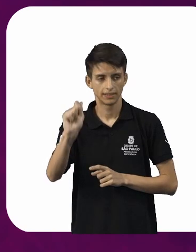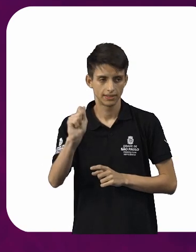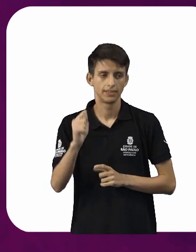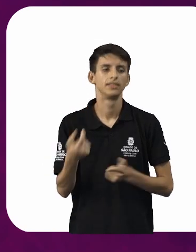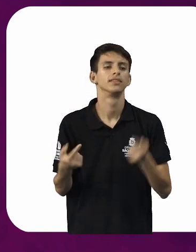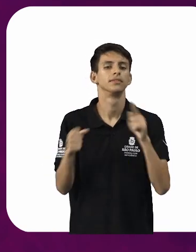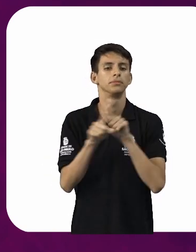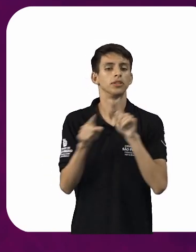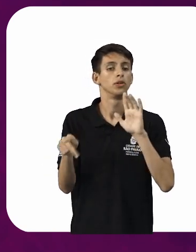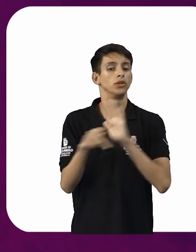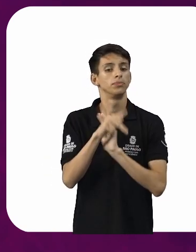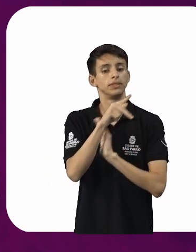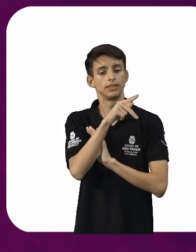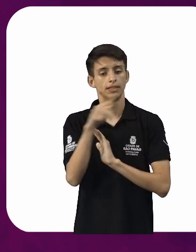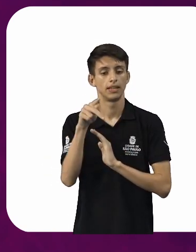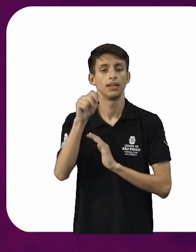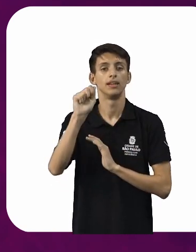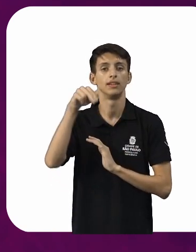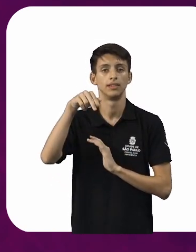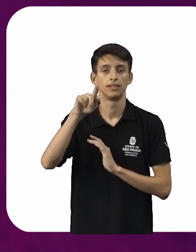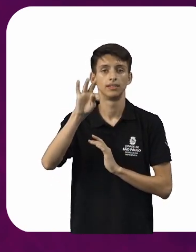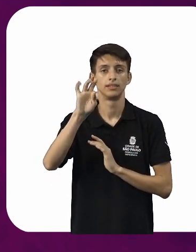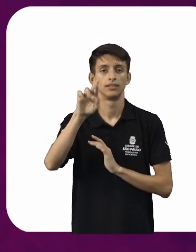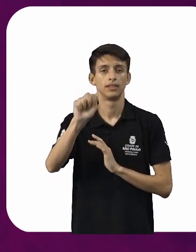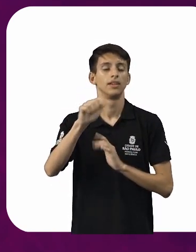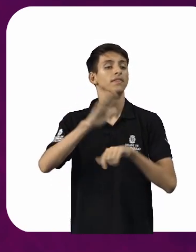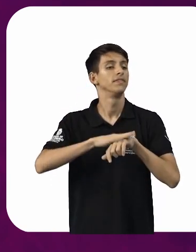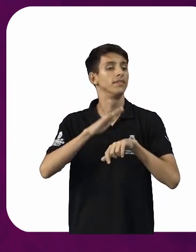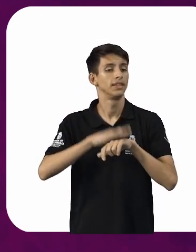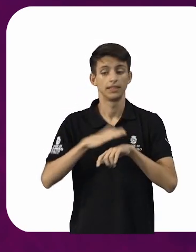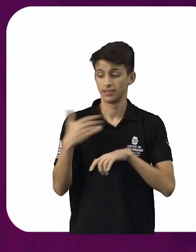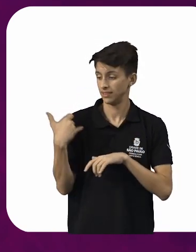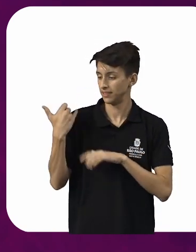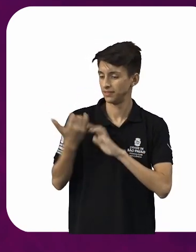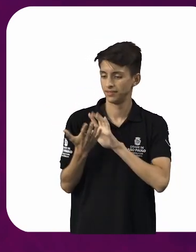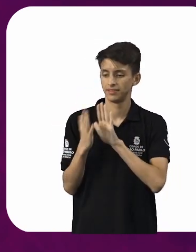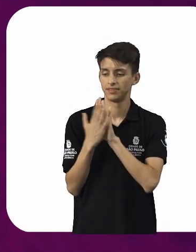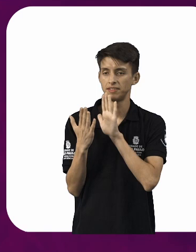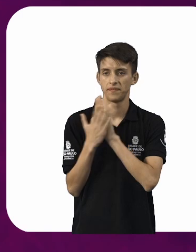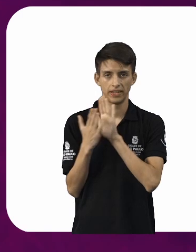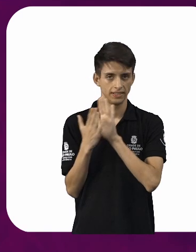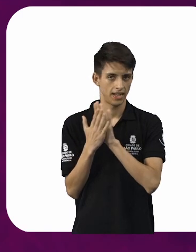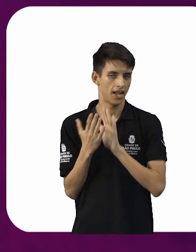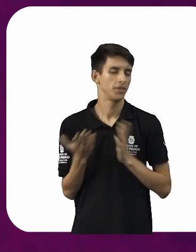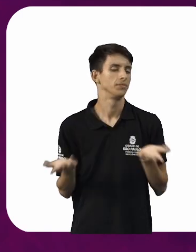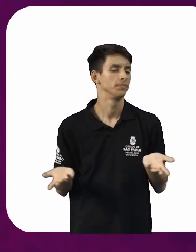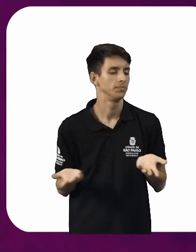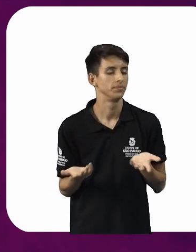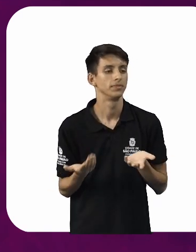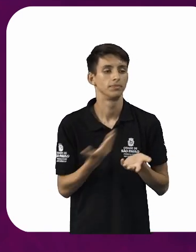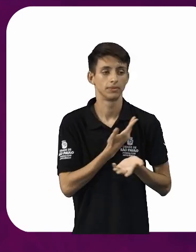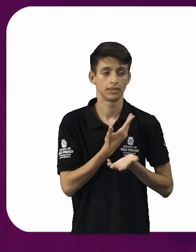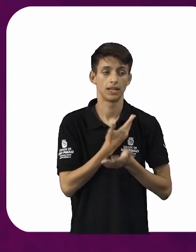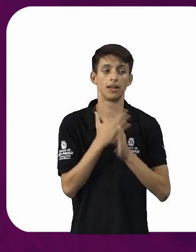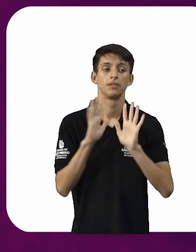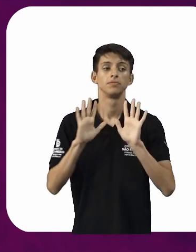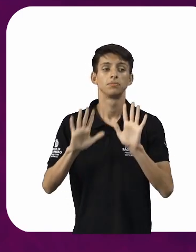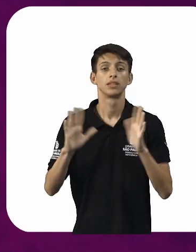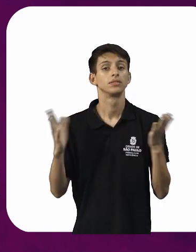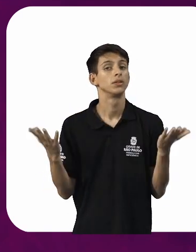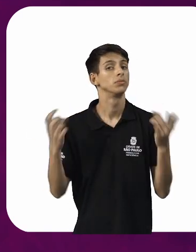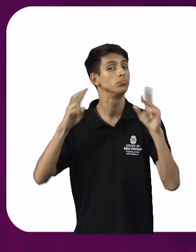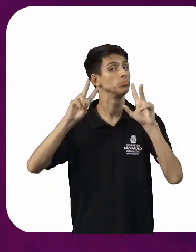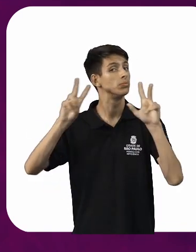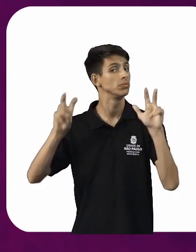e a presidenta hoje da ANTRA, acabou de fazer aniversário, né? Uma das pessoas que passou dessa média, também uma querida amiga. Mas é uma